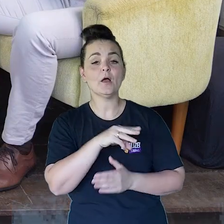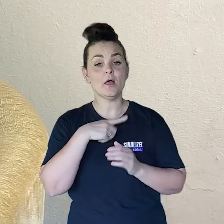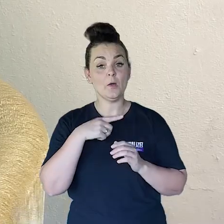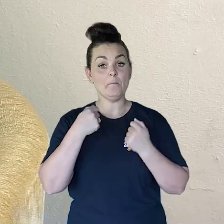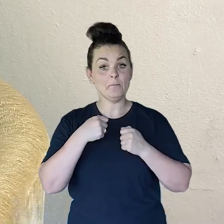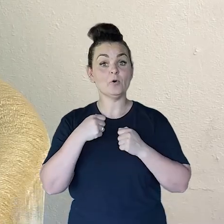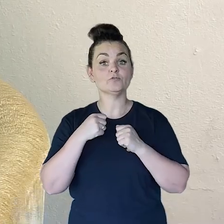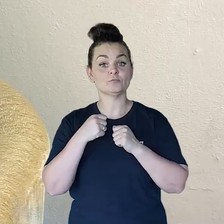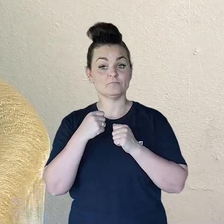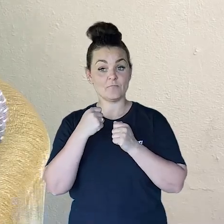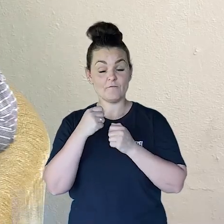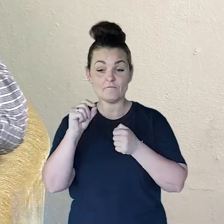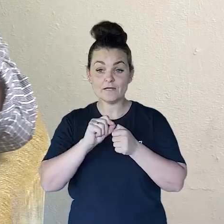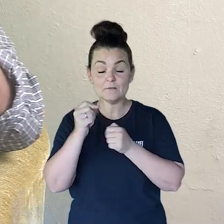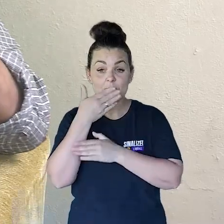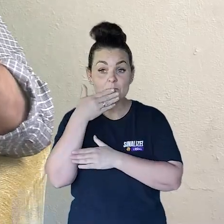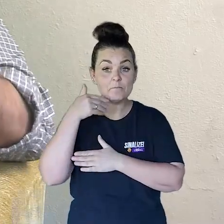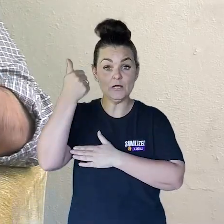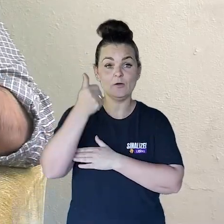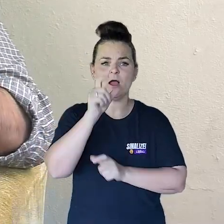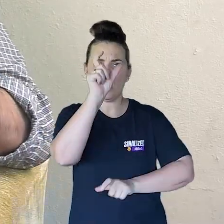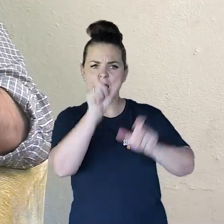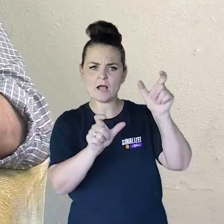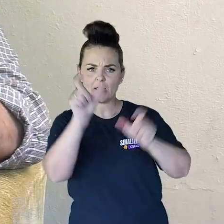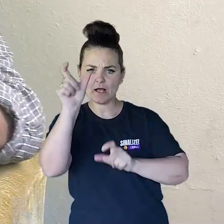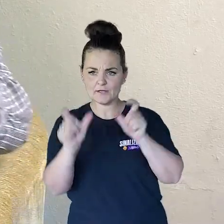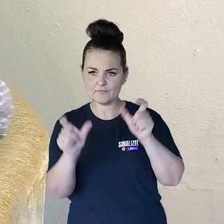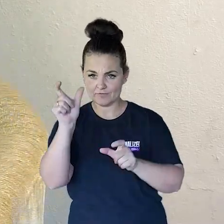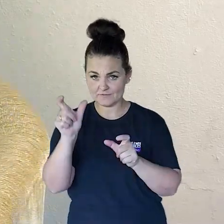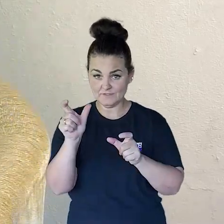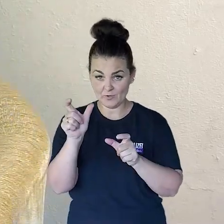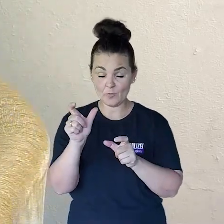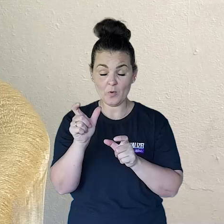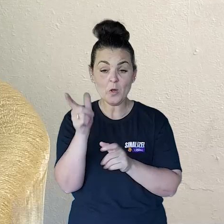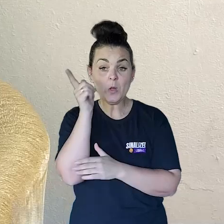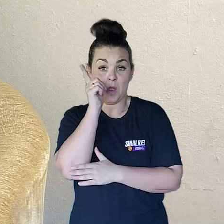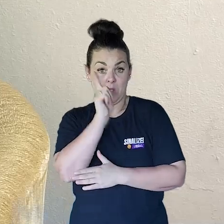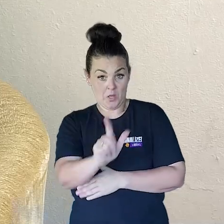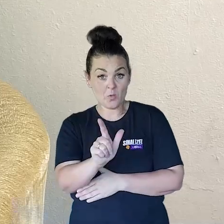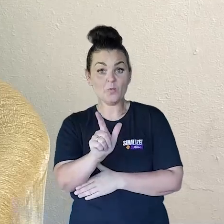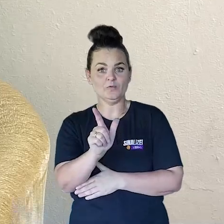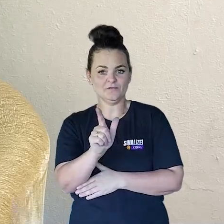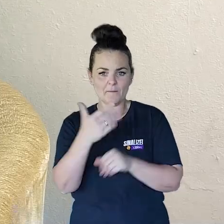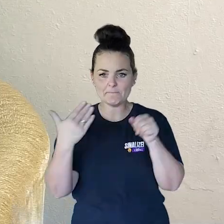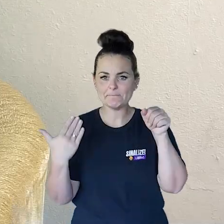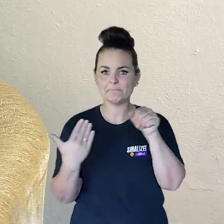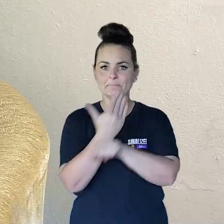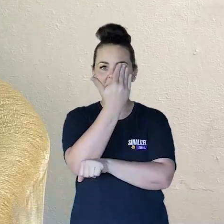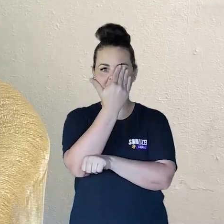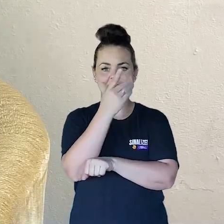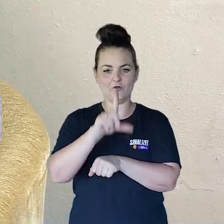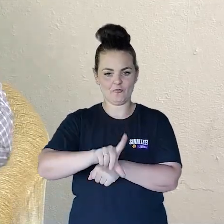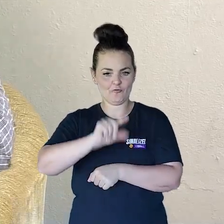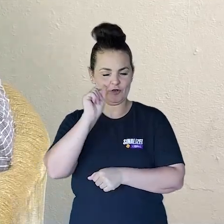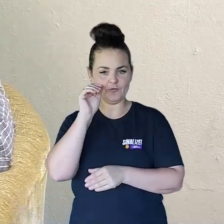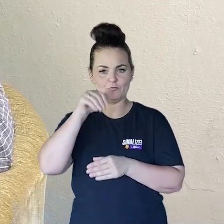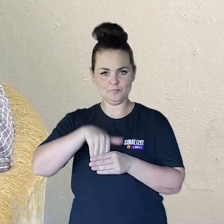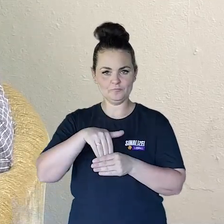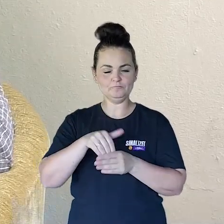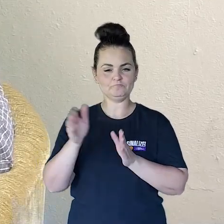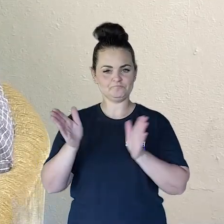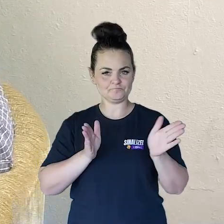profissional. O voto de cada um de vocês me deram uma eleição que dia 17